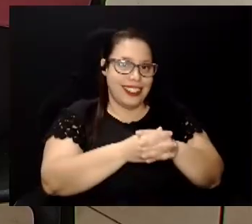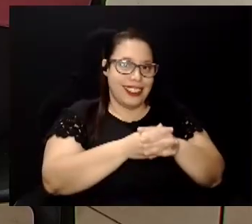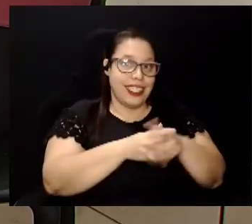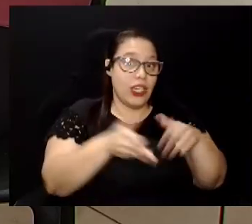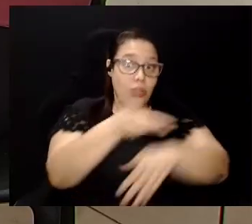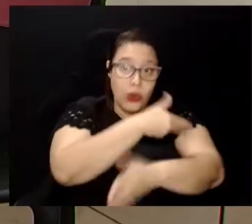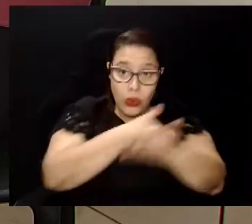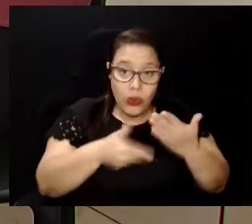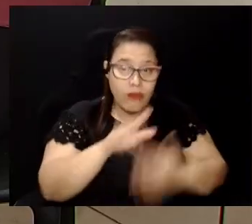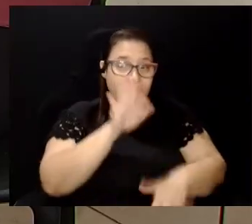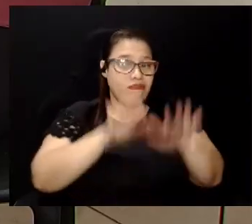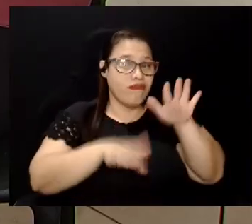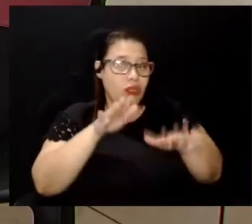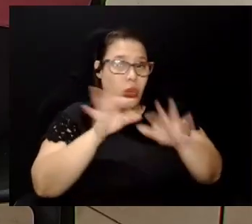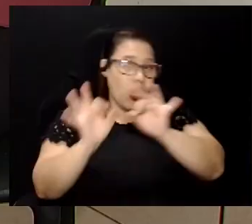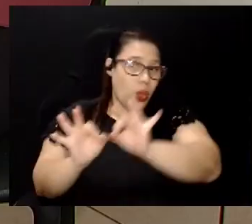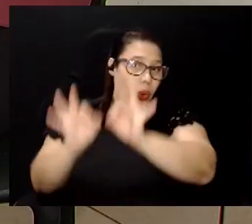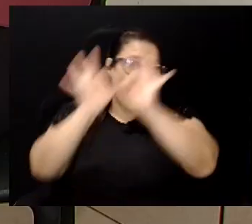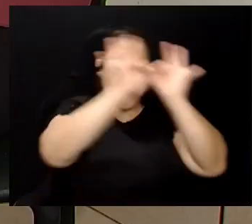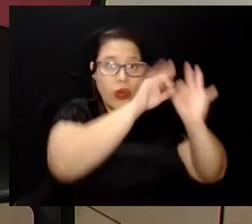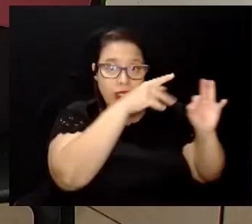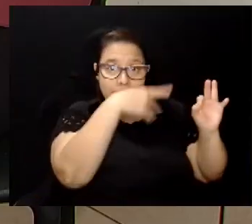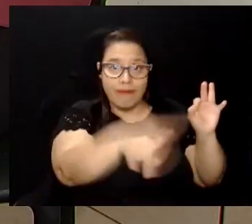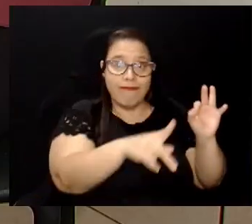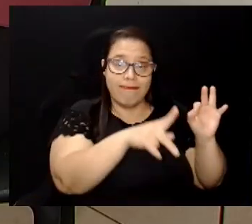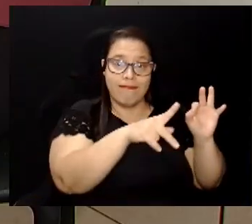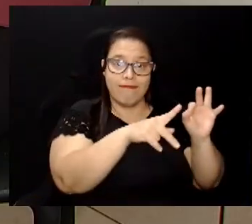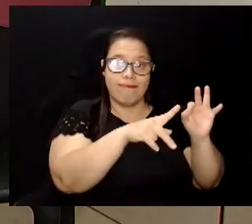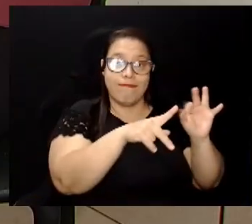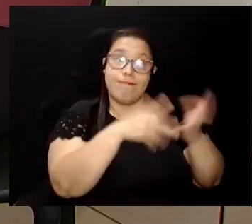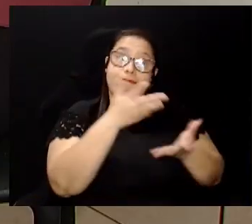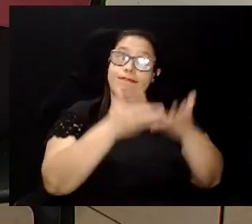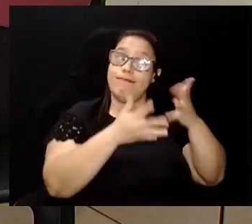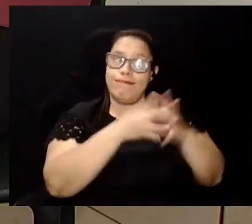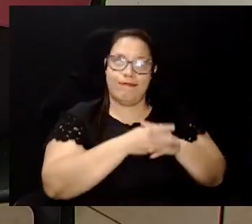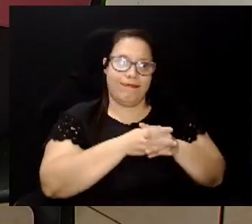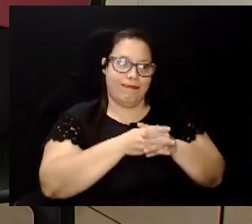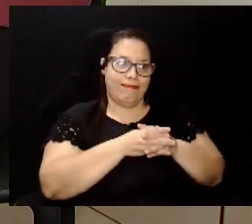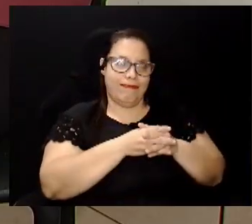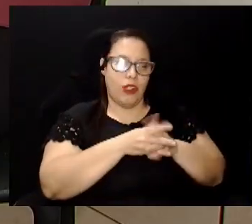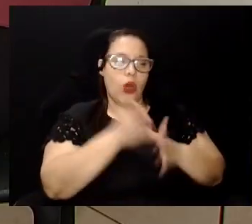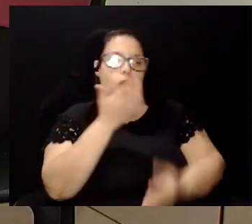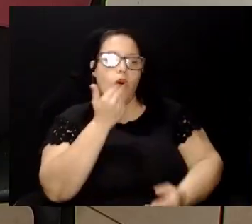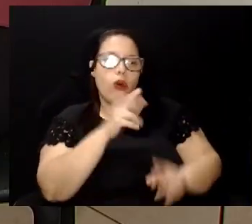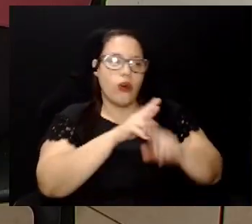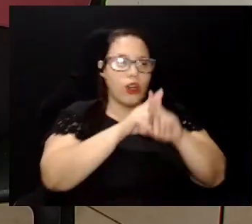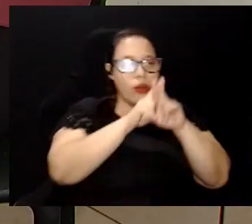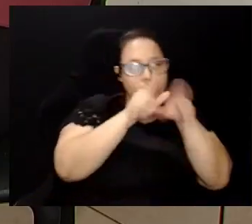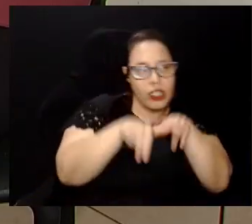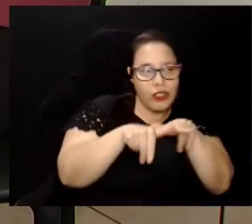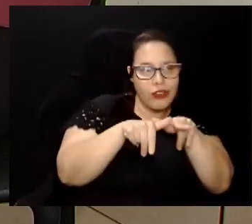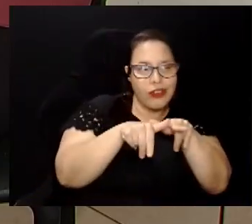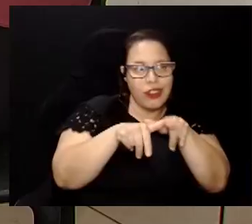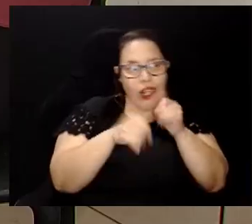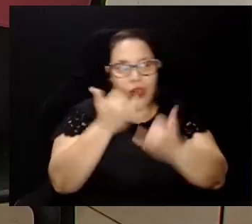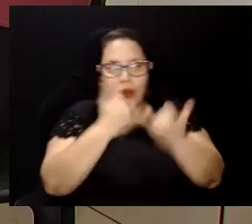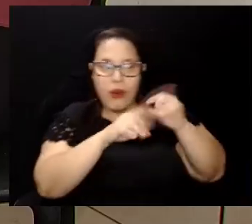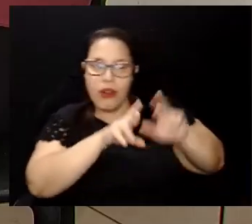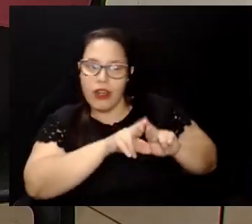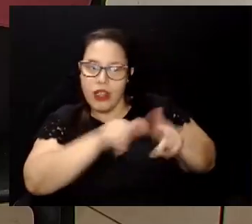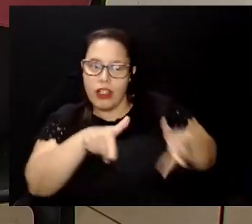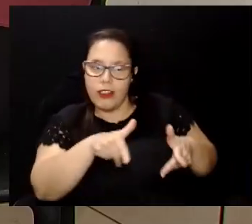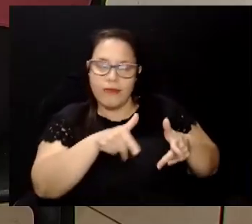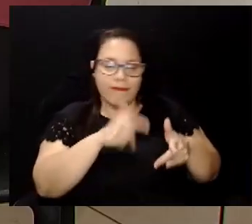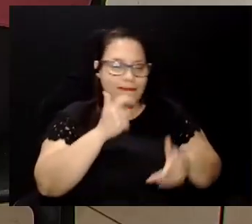da rotina dela, né? Que é uma alimentação diferente, é um brinquedo diferente, é uma